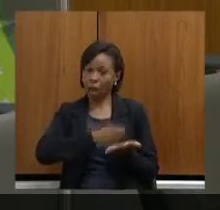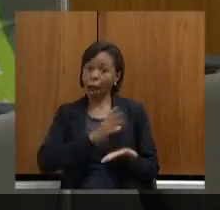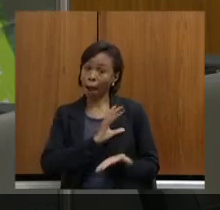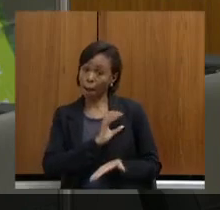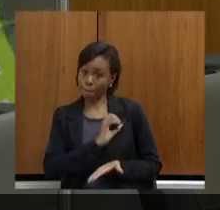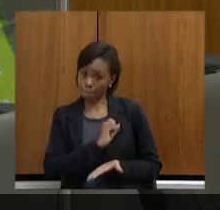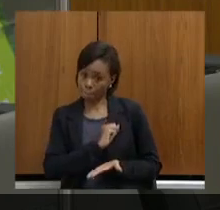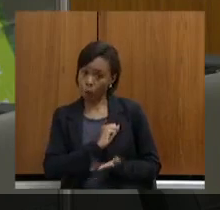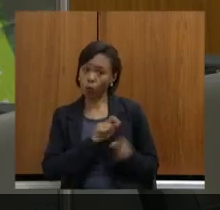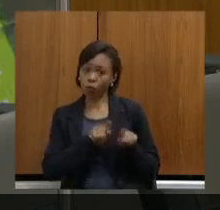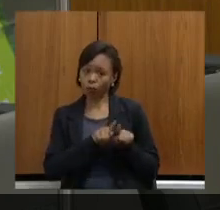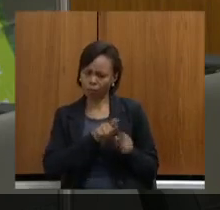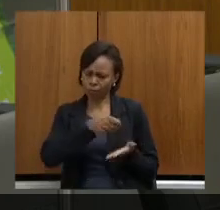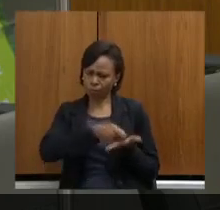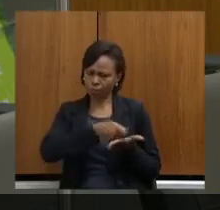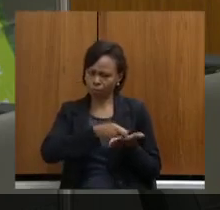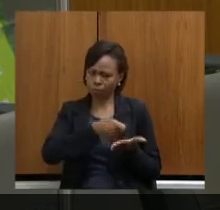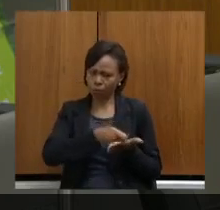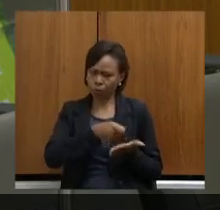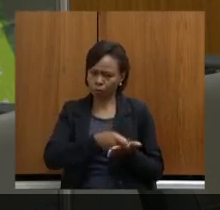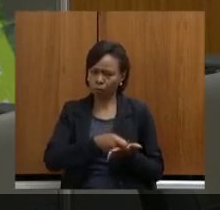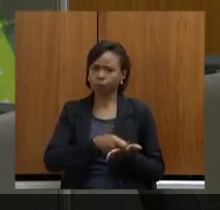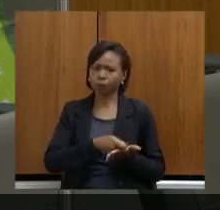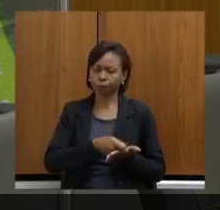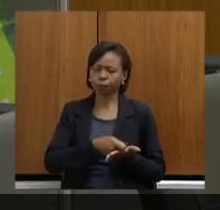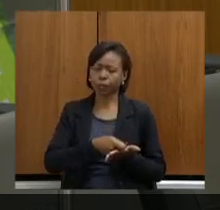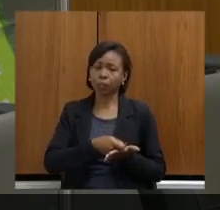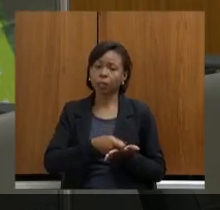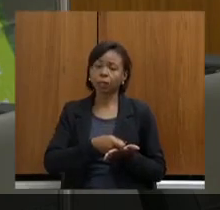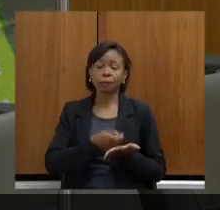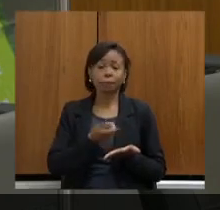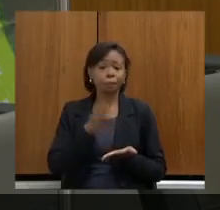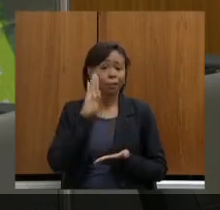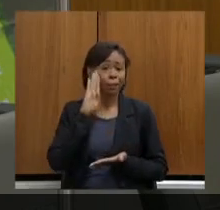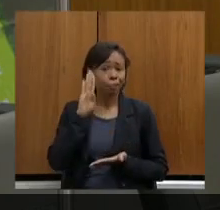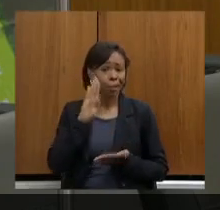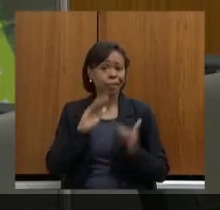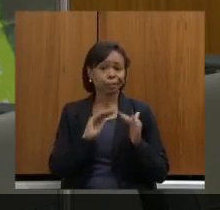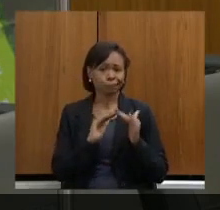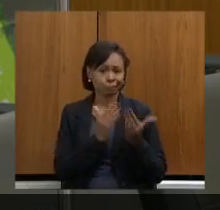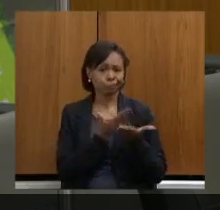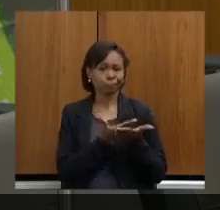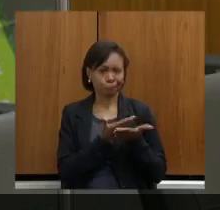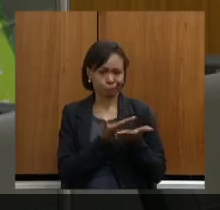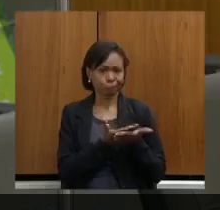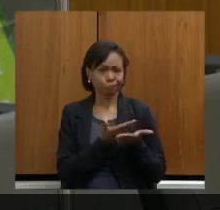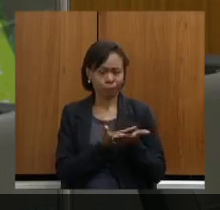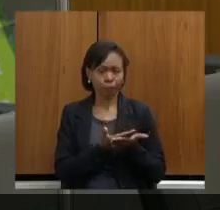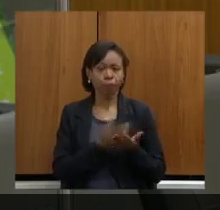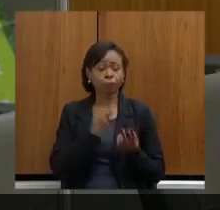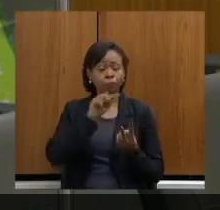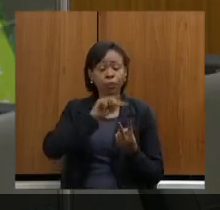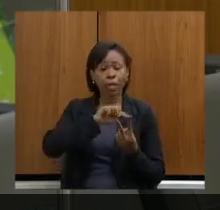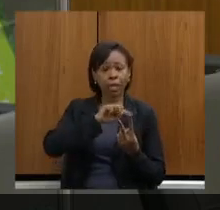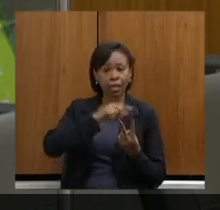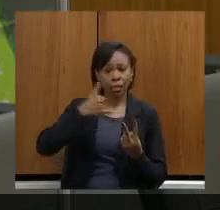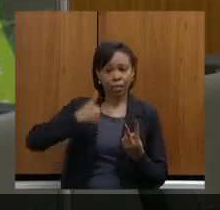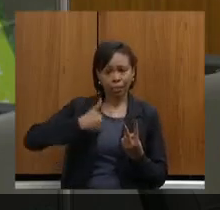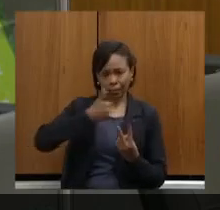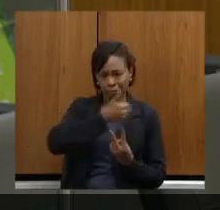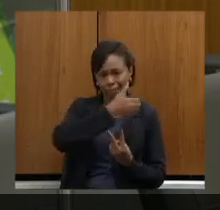amor mas com rigidez também cobro delas em especial com relação à escola a minha filha mais velha